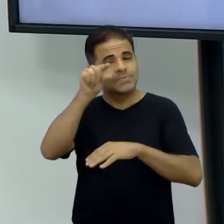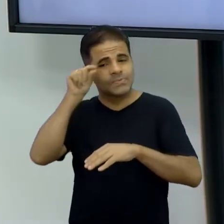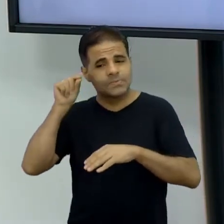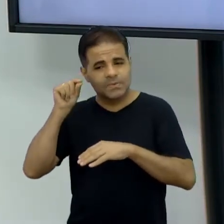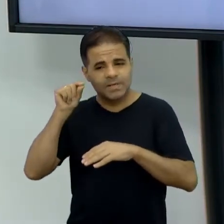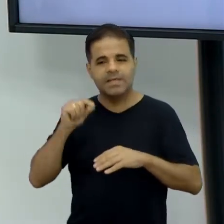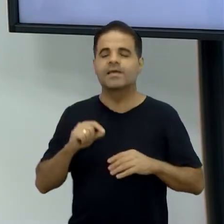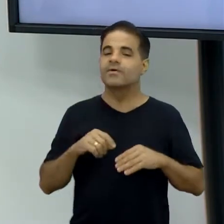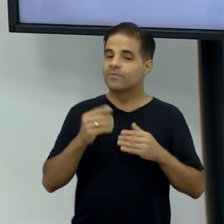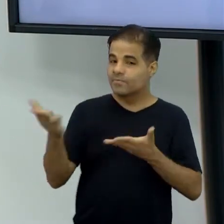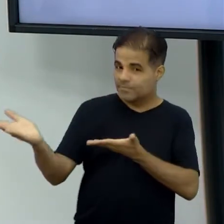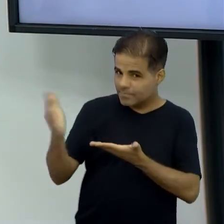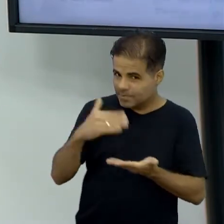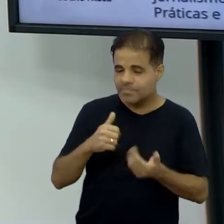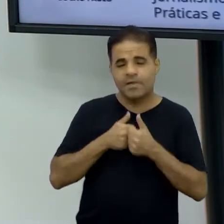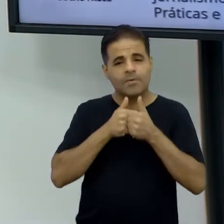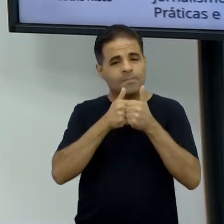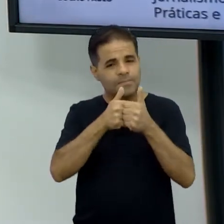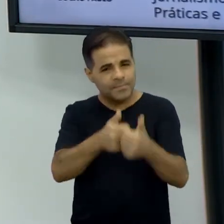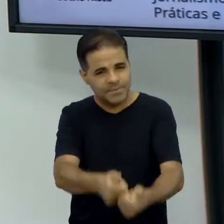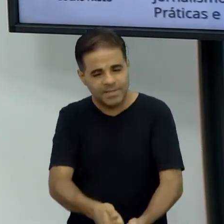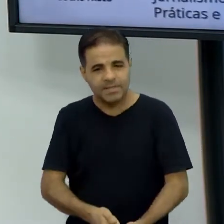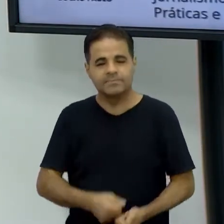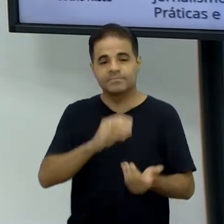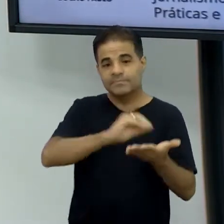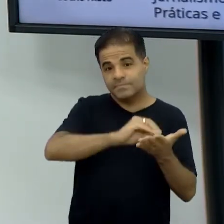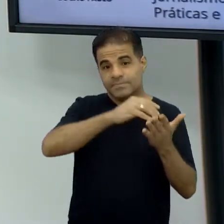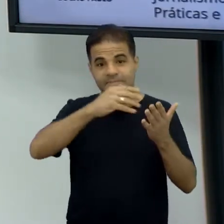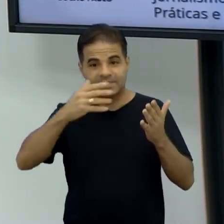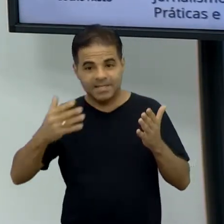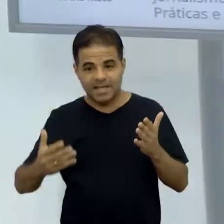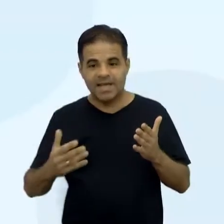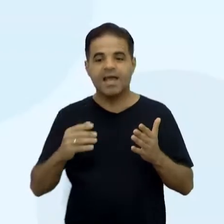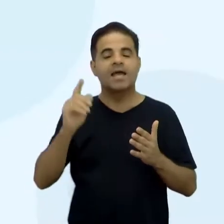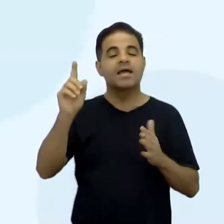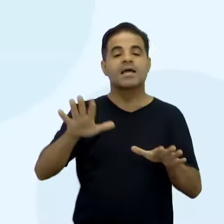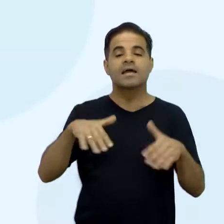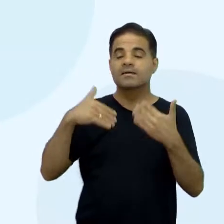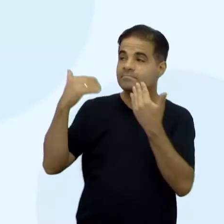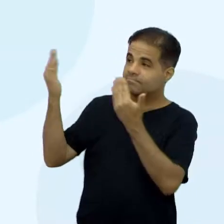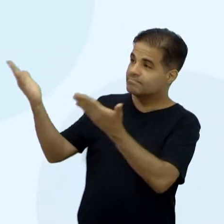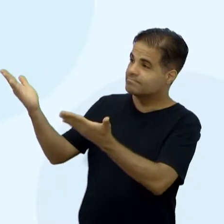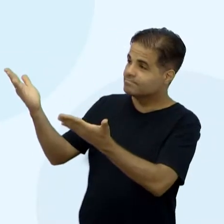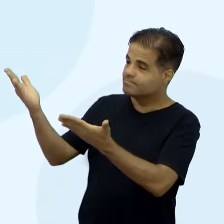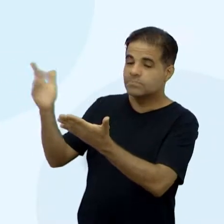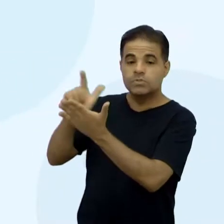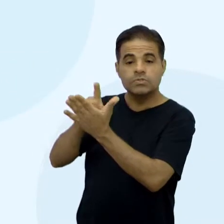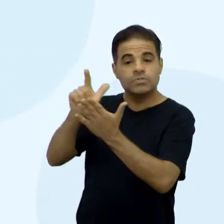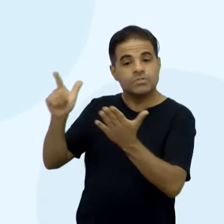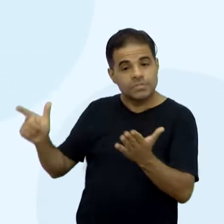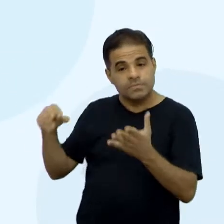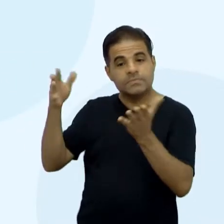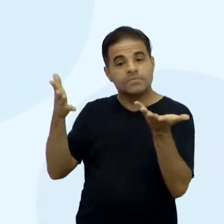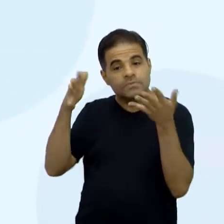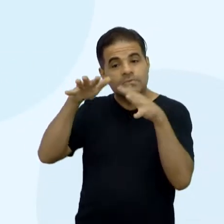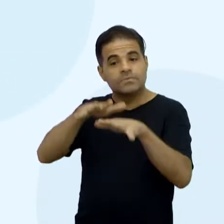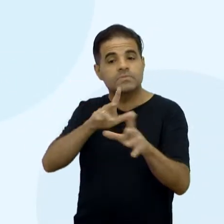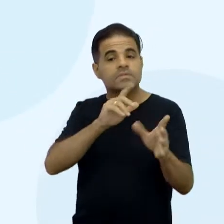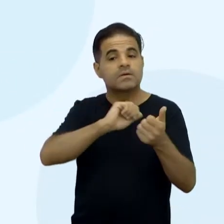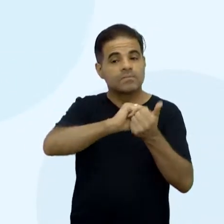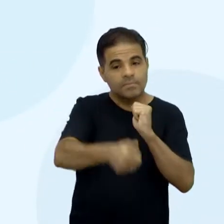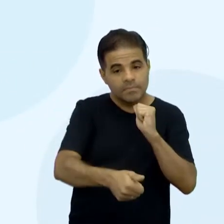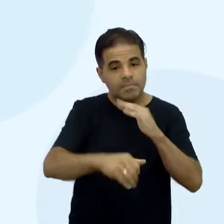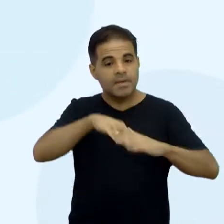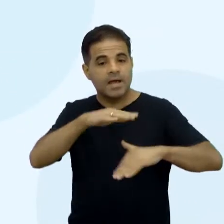gente vem aí acompanhando no nosso componente, que é o componente Jornalismo e Inclusão nos Esportes,